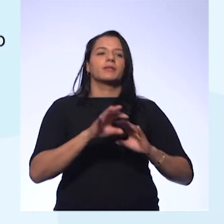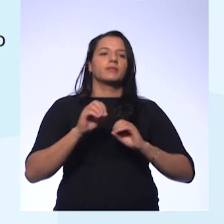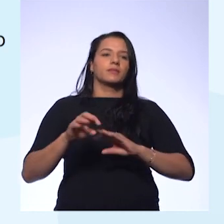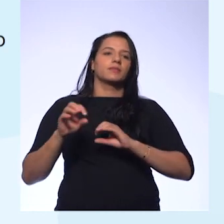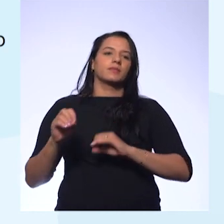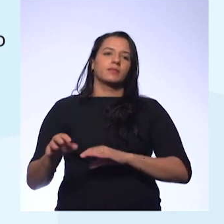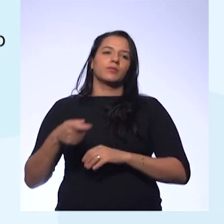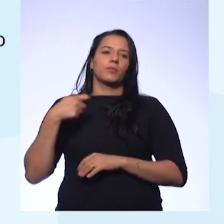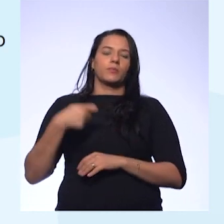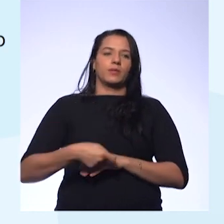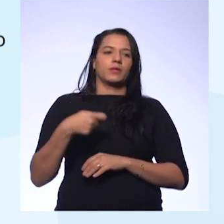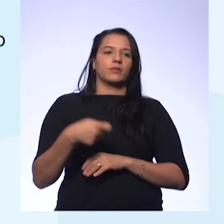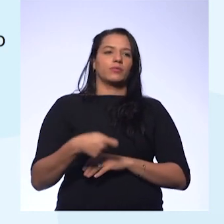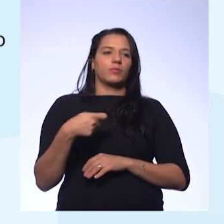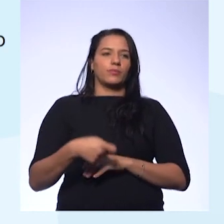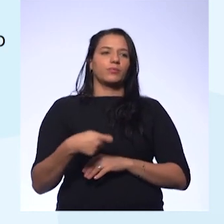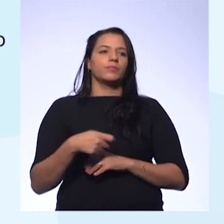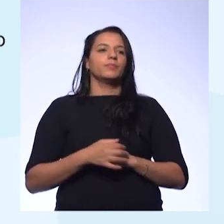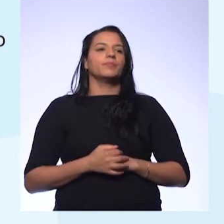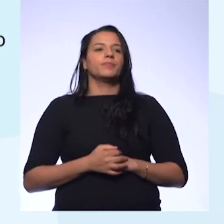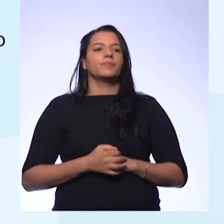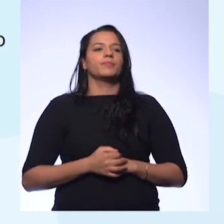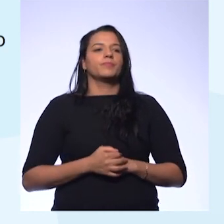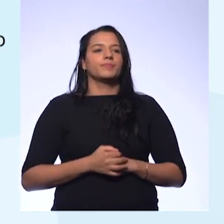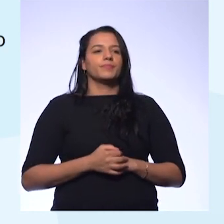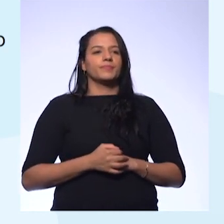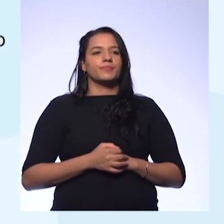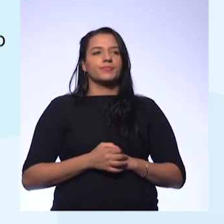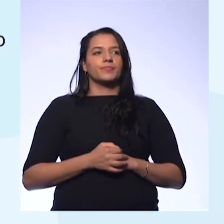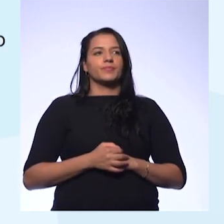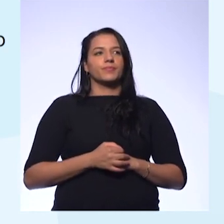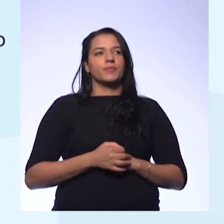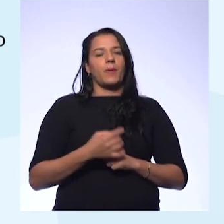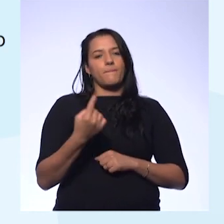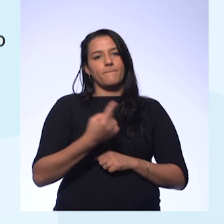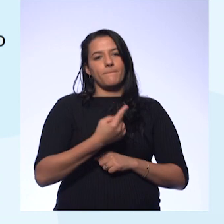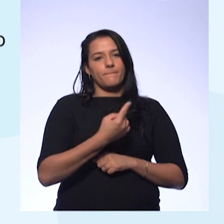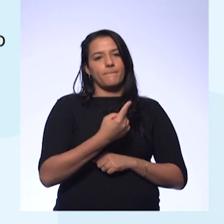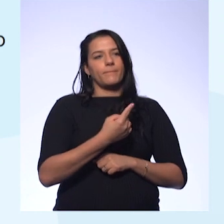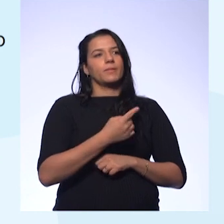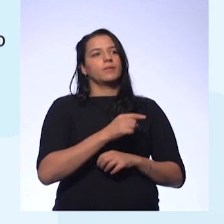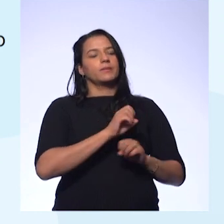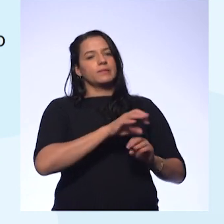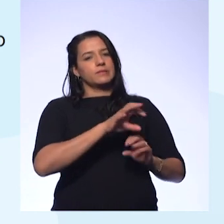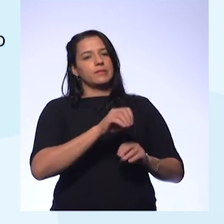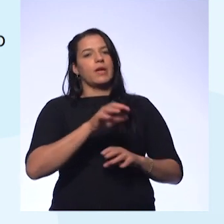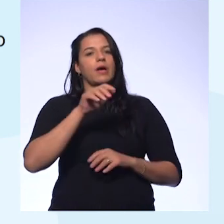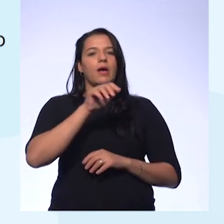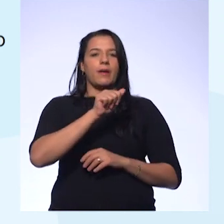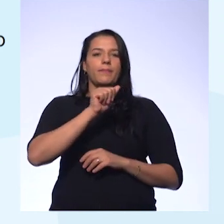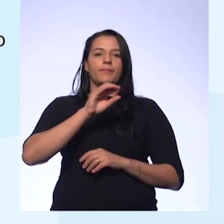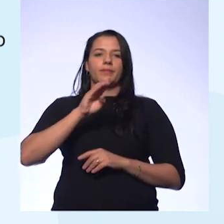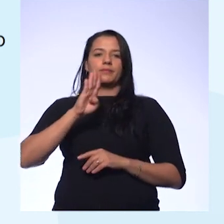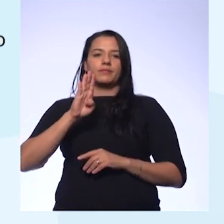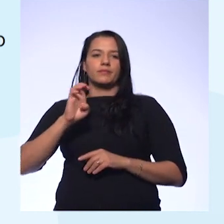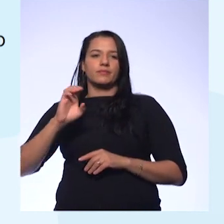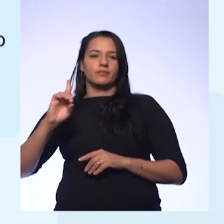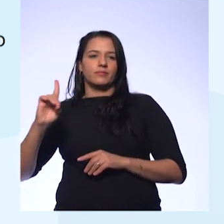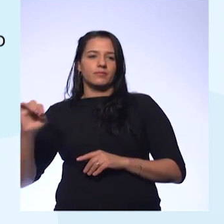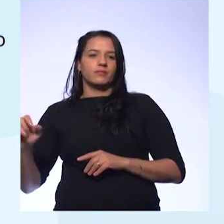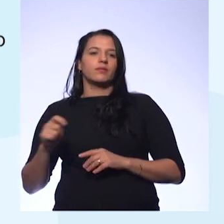gratuito e obrigatório, vejam vocês, né? Ensino primário, ou seja, aquele que vai alfabetizar as pessoas, era privilégio